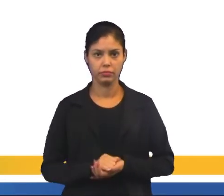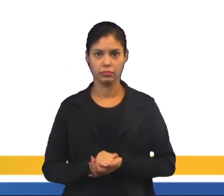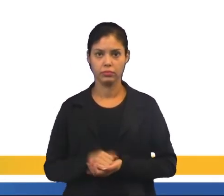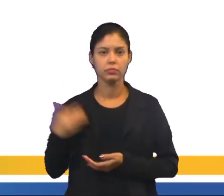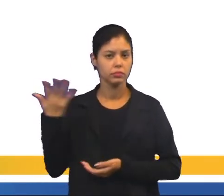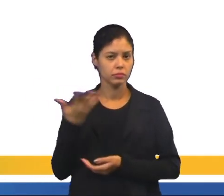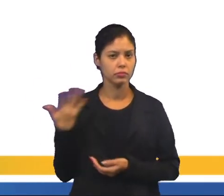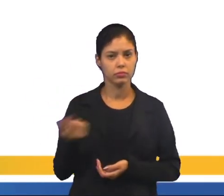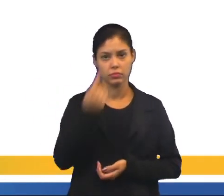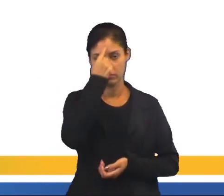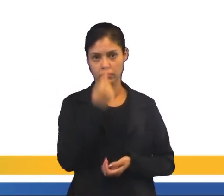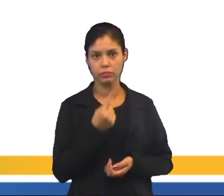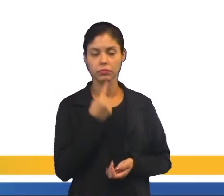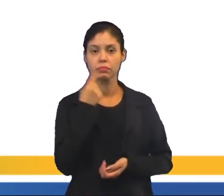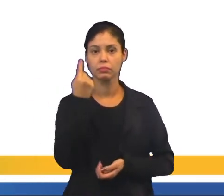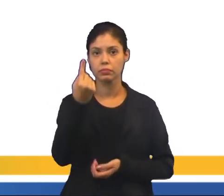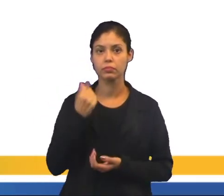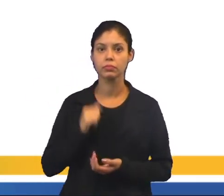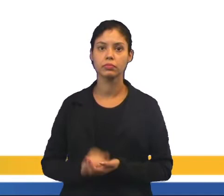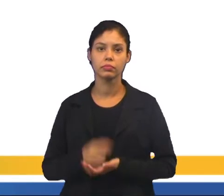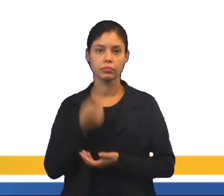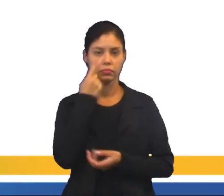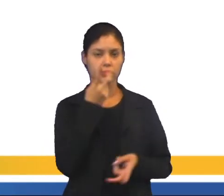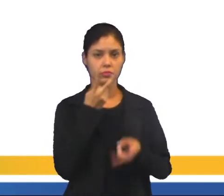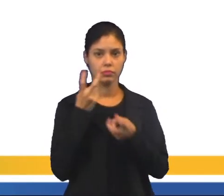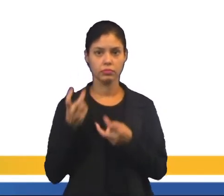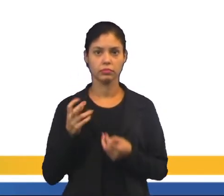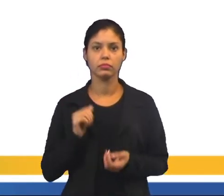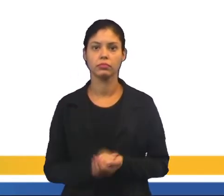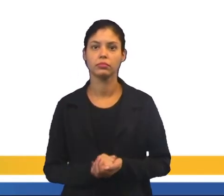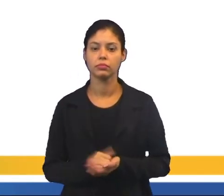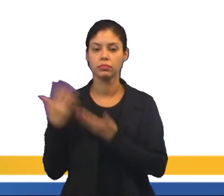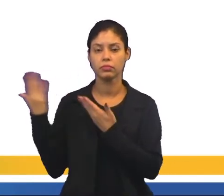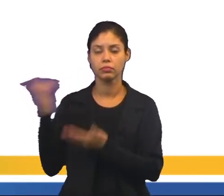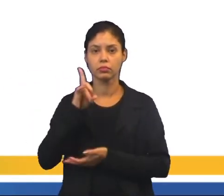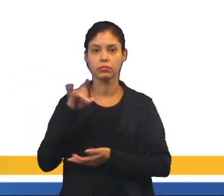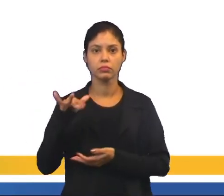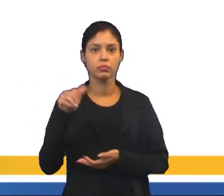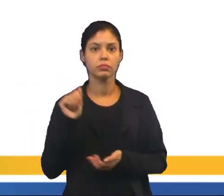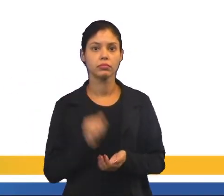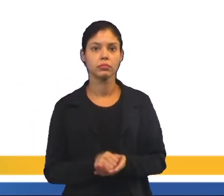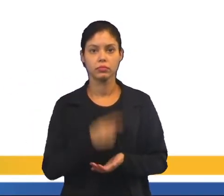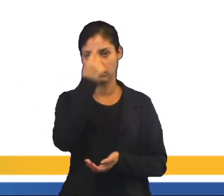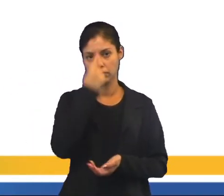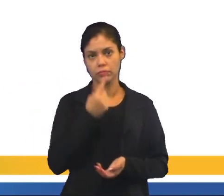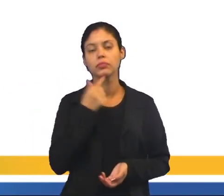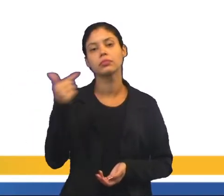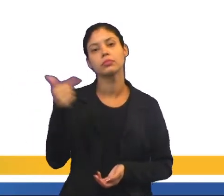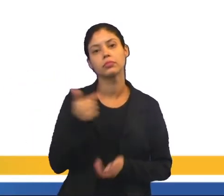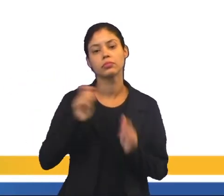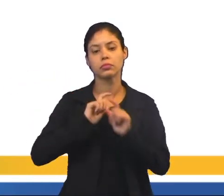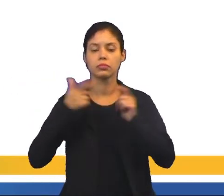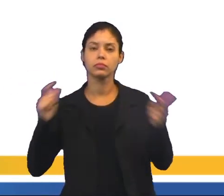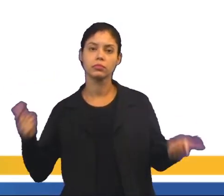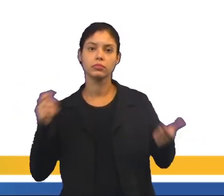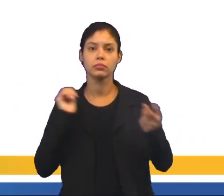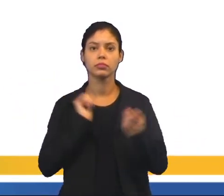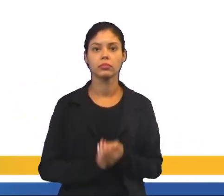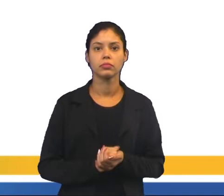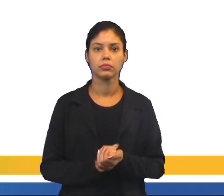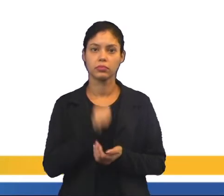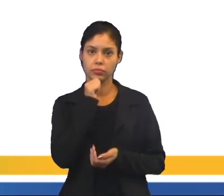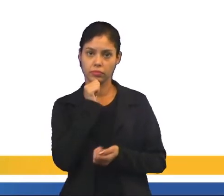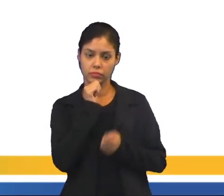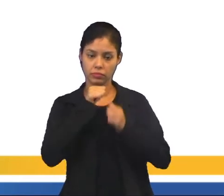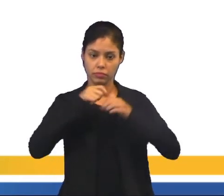Com base na figura 1, agora observe a figura 1. Diana desenhou a figura 2, aumentando